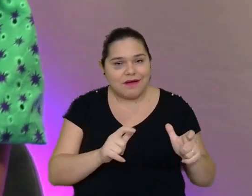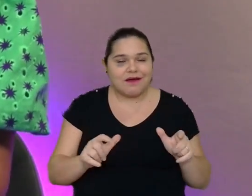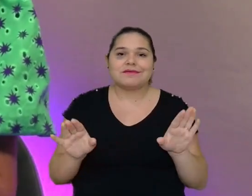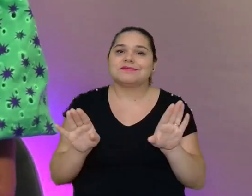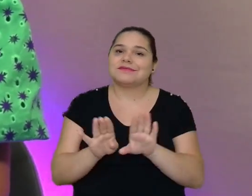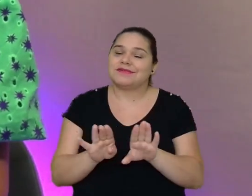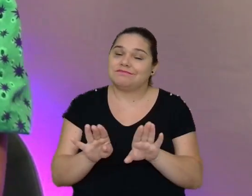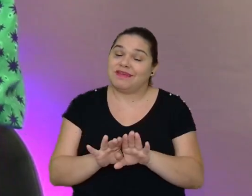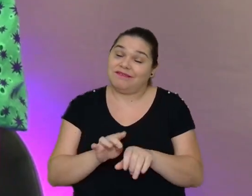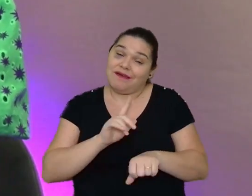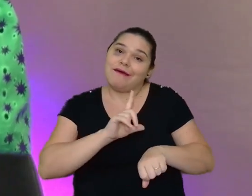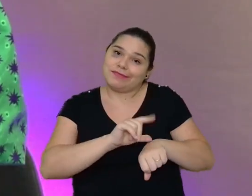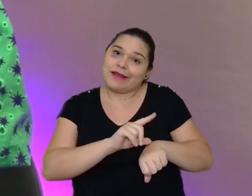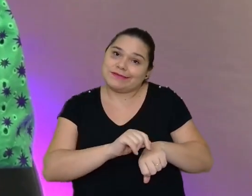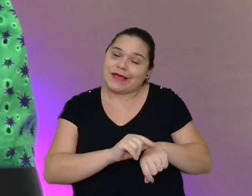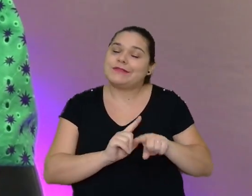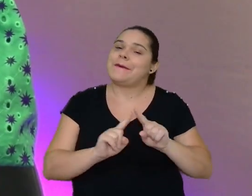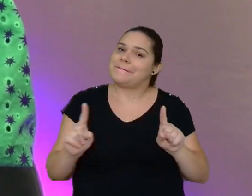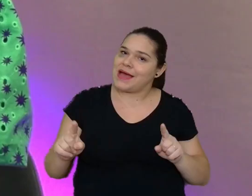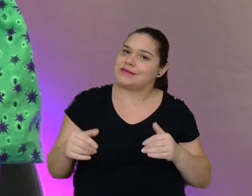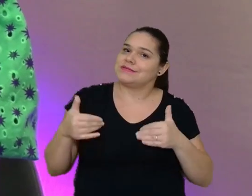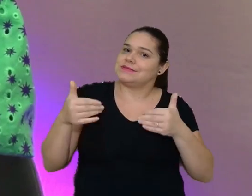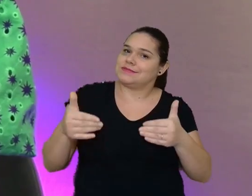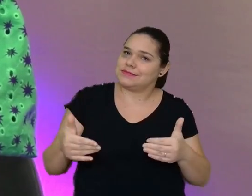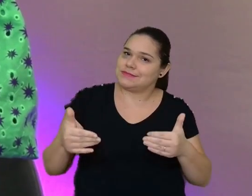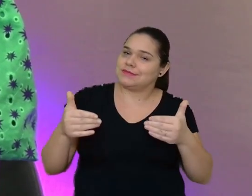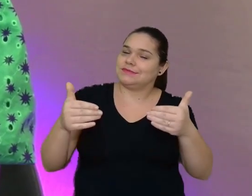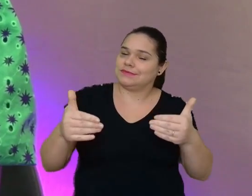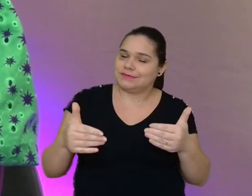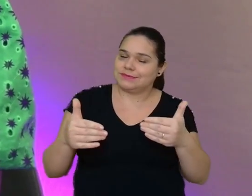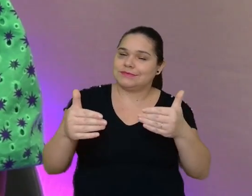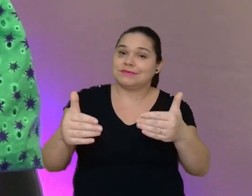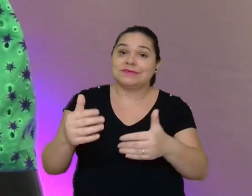mas tentando, né, dar velocidade para que a gente